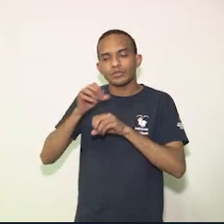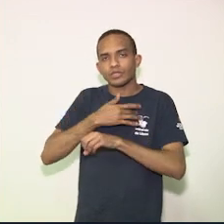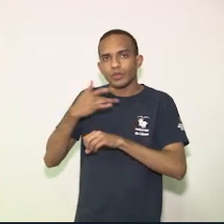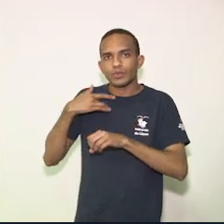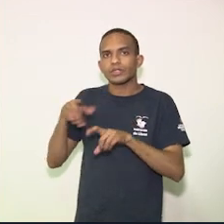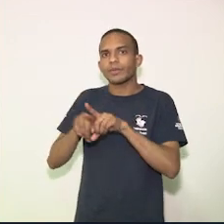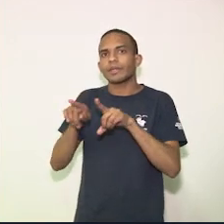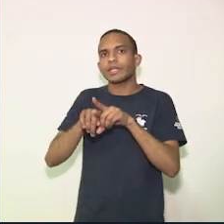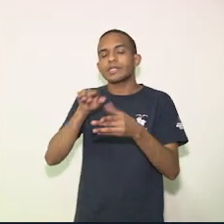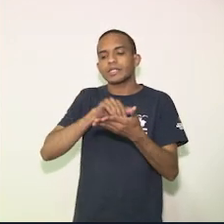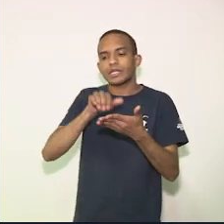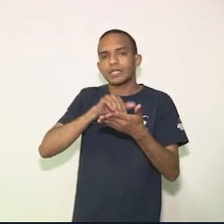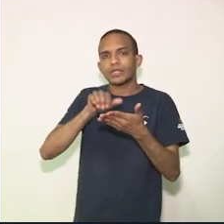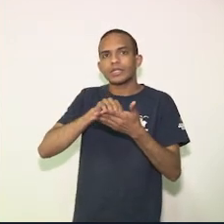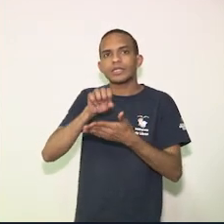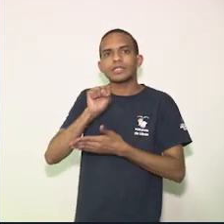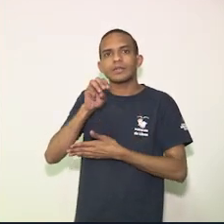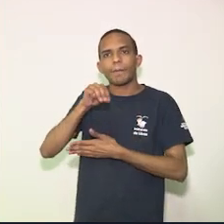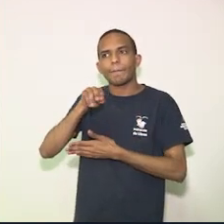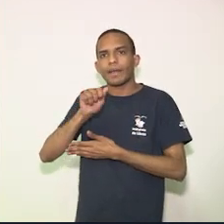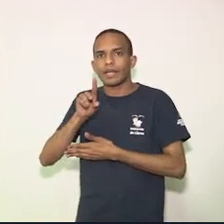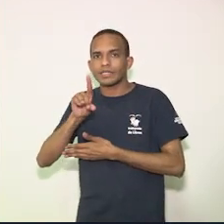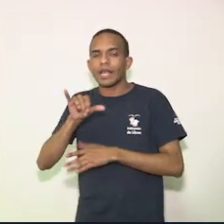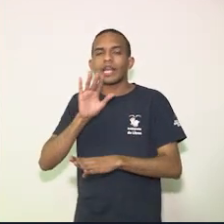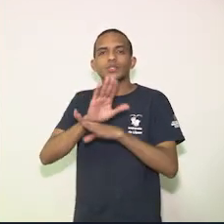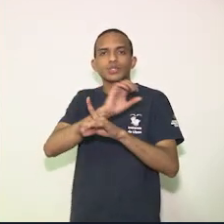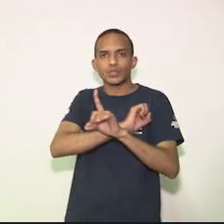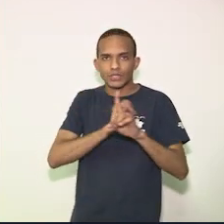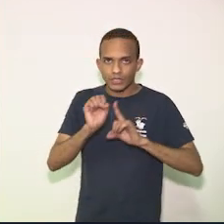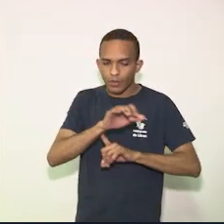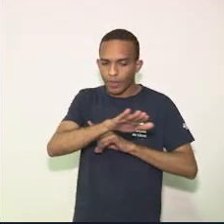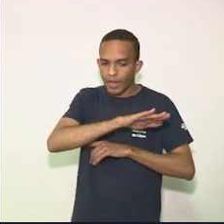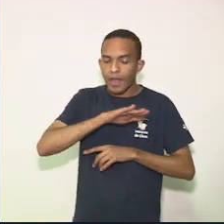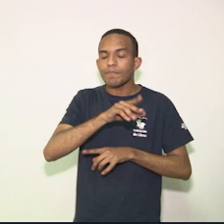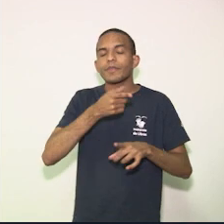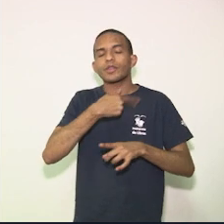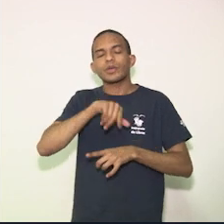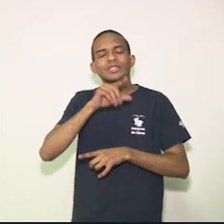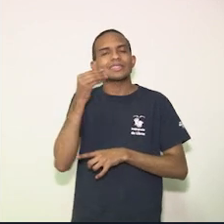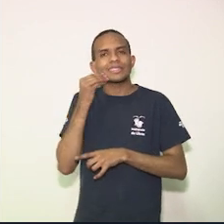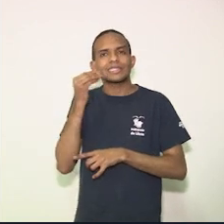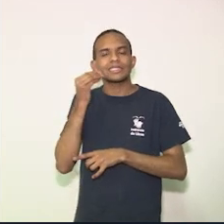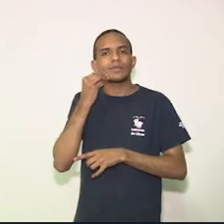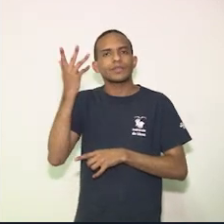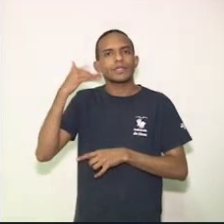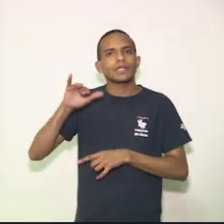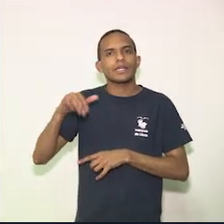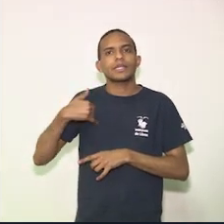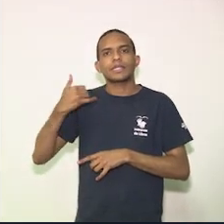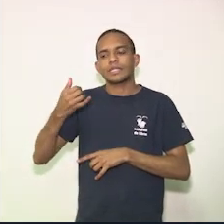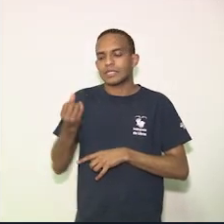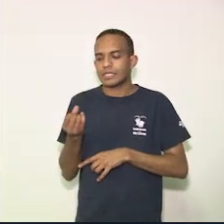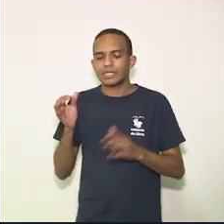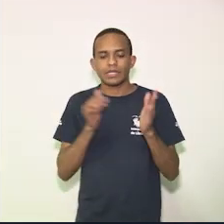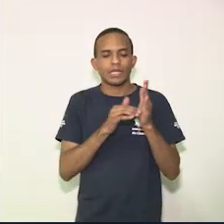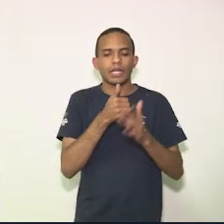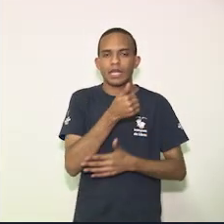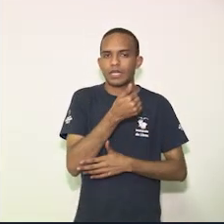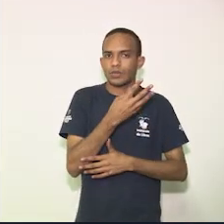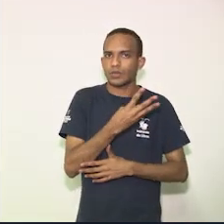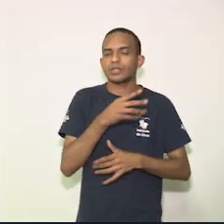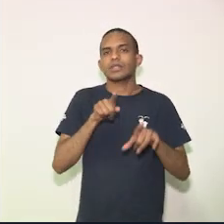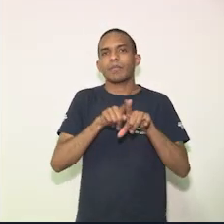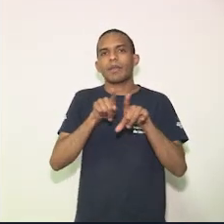Saúde e a ISMADES, a Secretaria de Assistência Social, nós tivemos a testagem de crianças de 6 a 14 anos